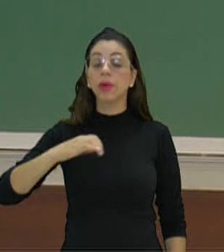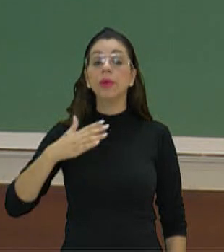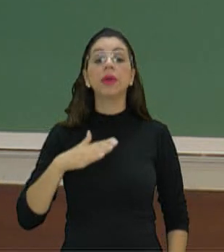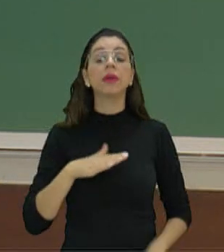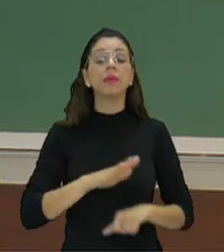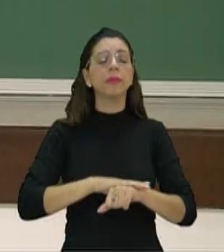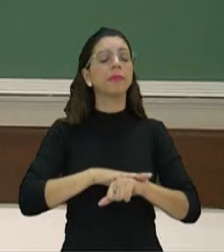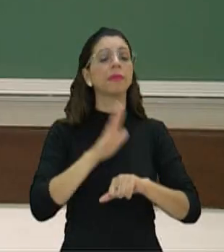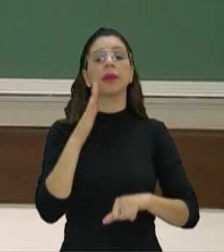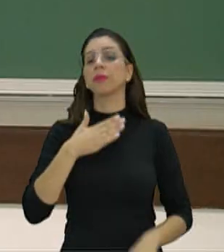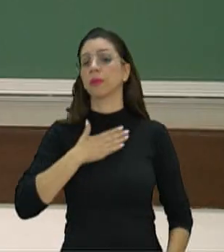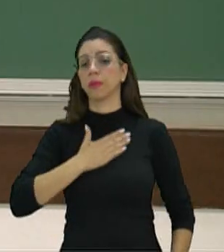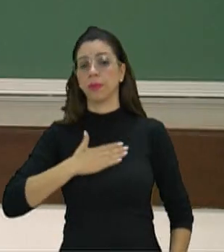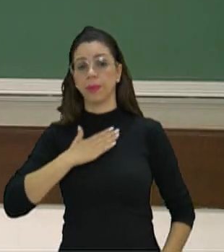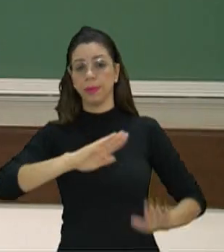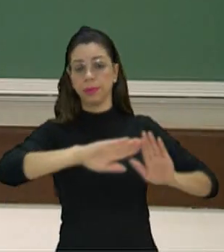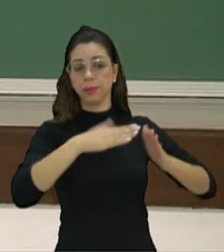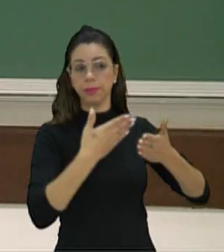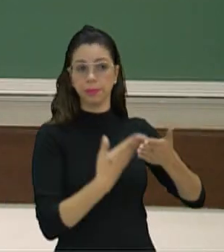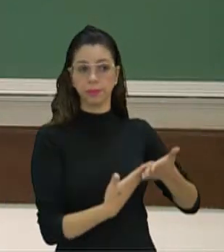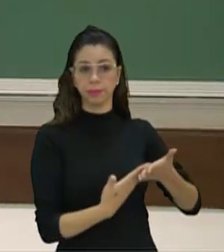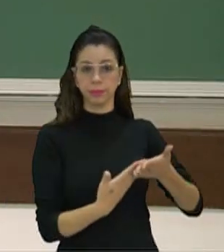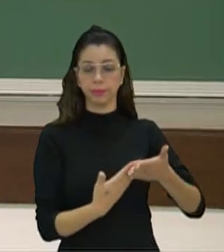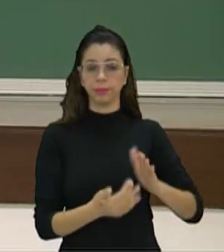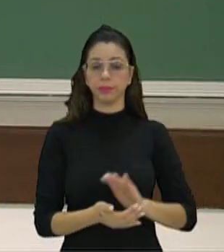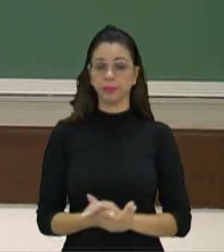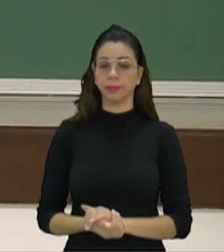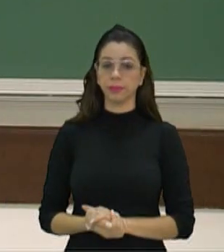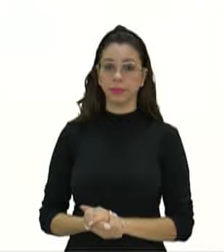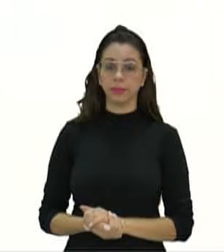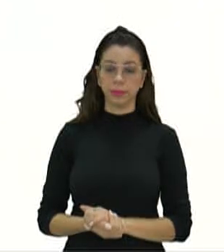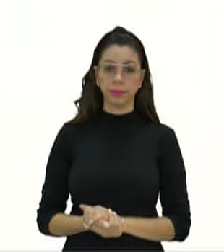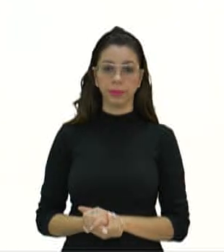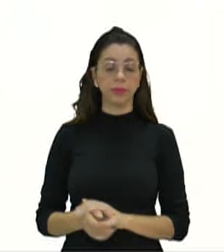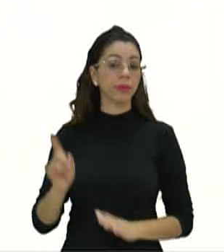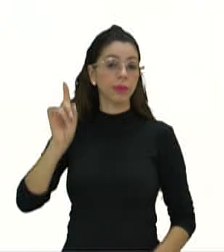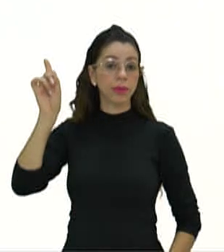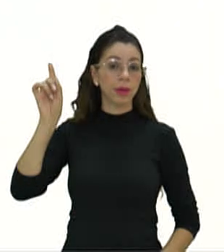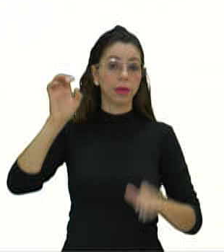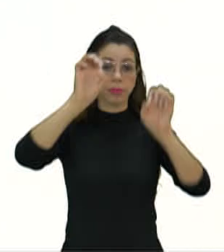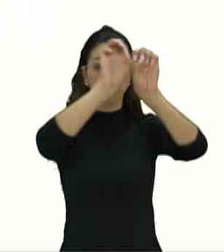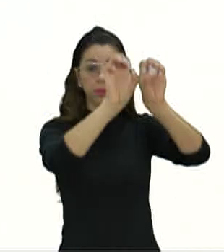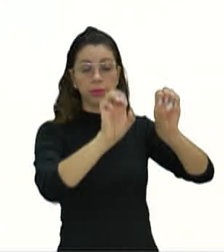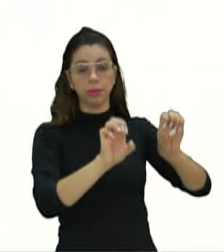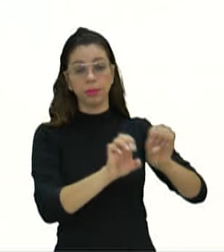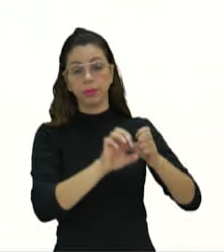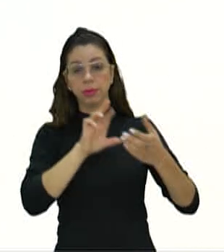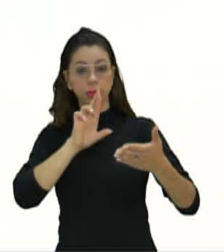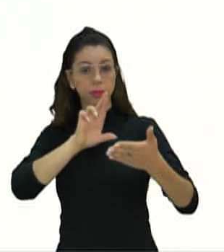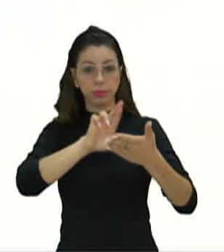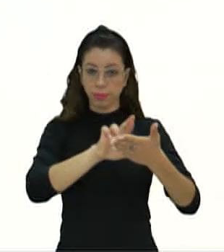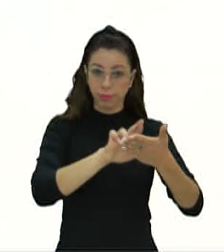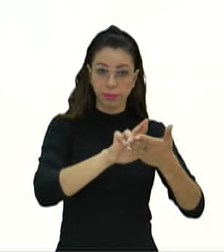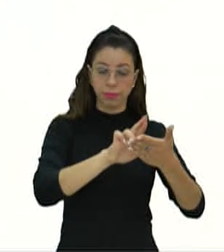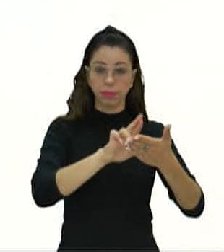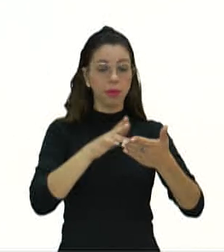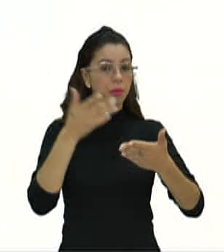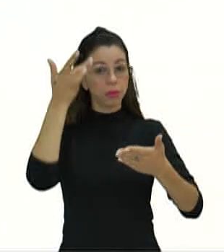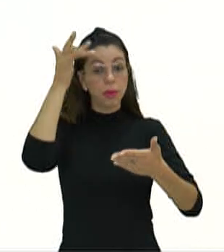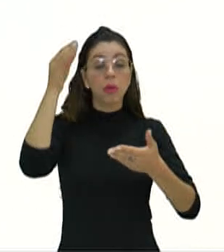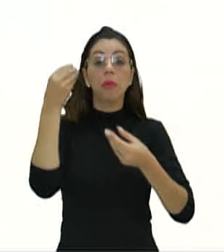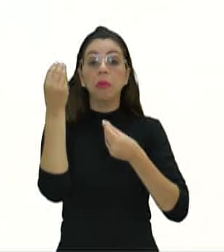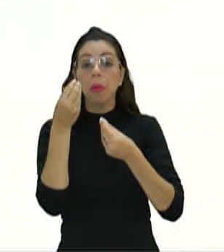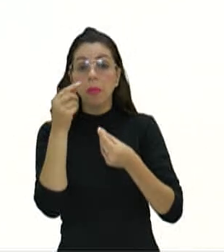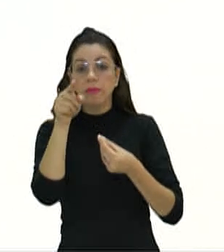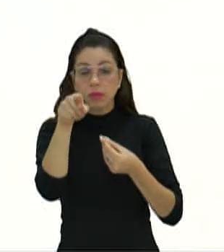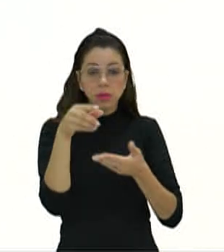escola? I like my classmates the most. Essa seria a estrutura para a resposta. Não sei como é que você colocou aí no teu caderno, mas